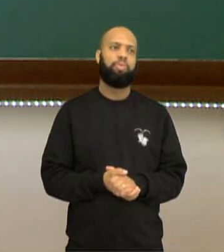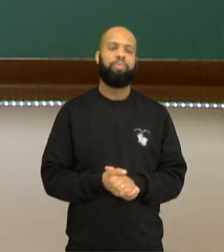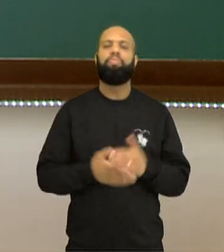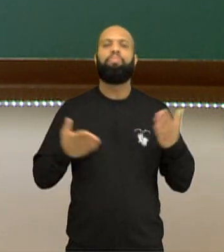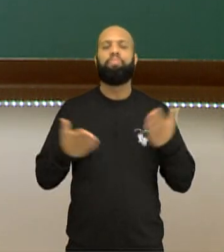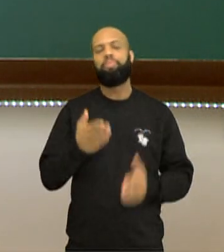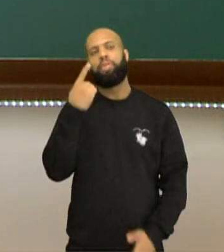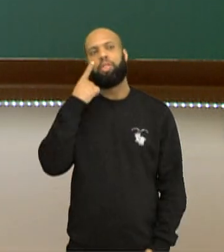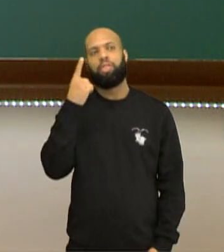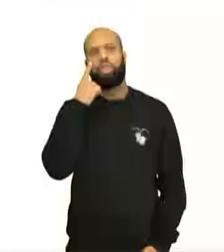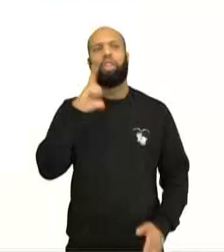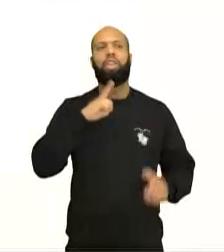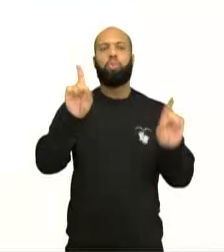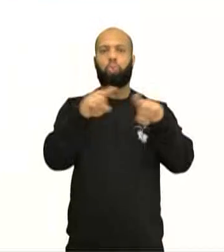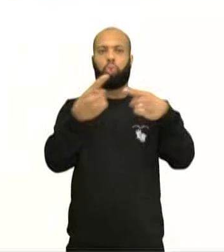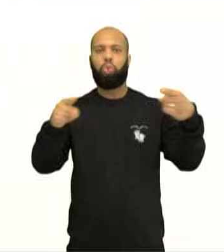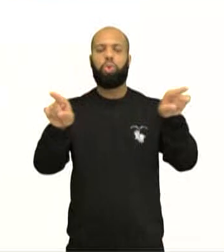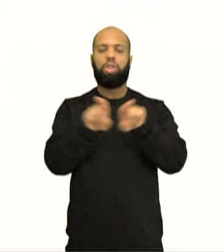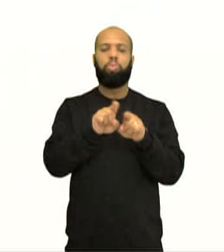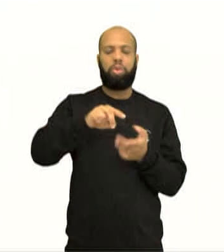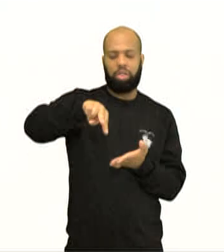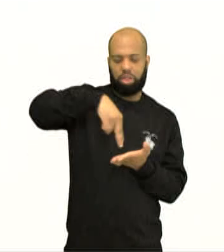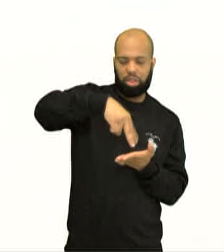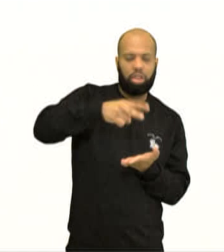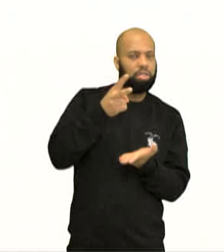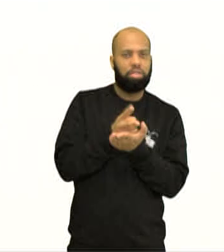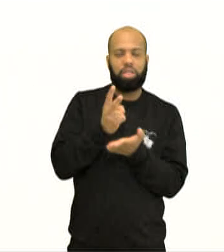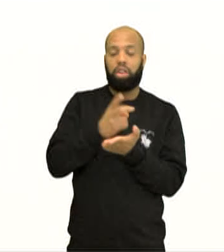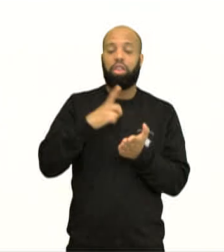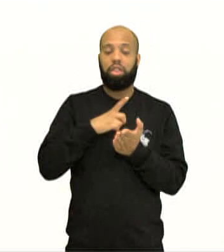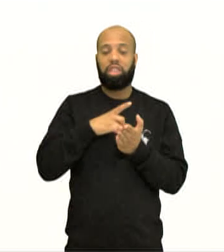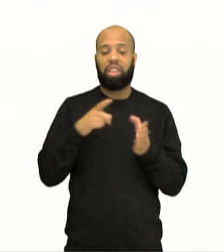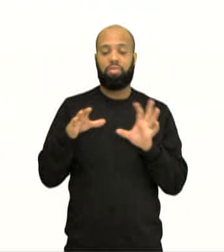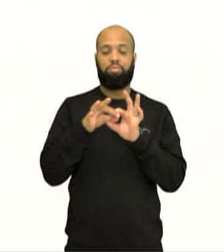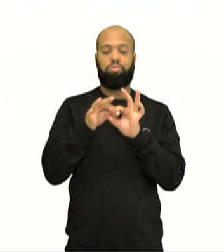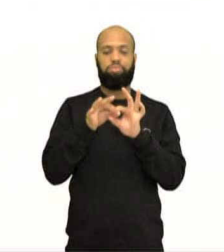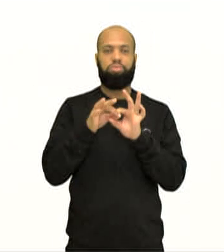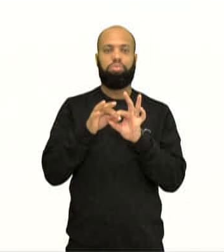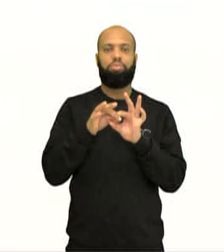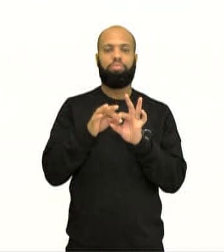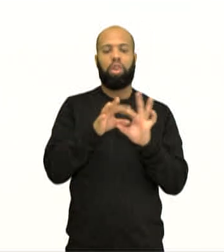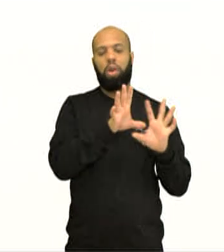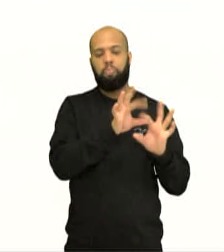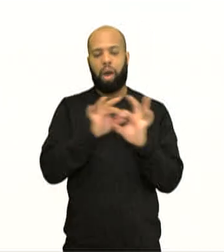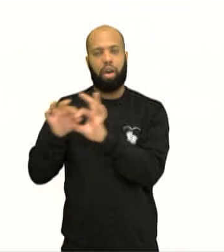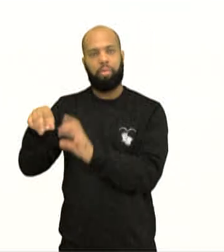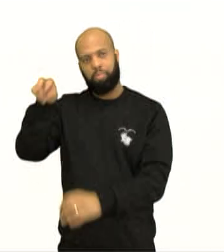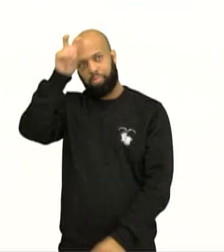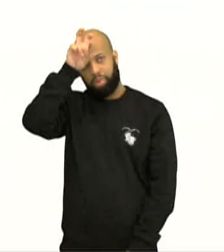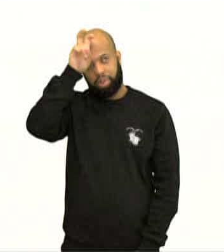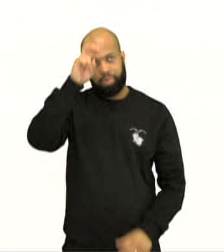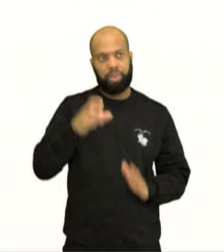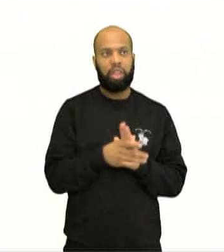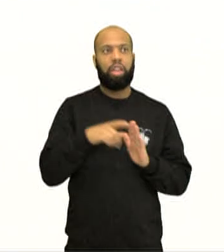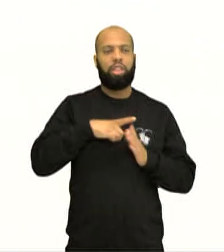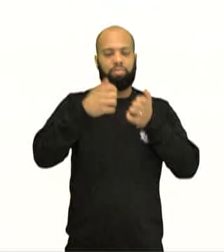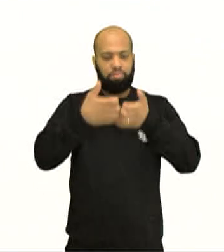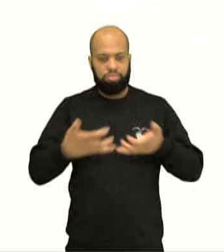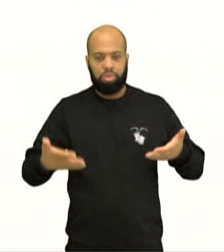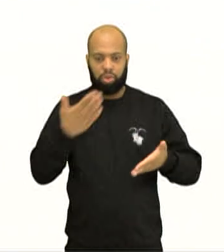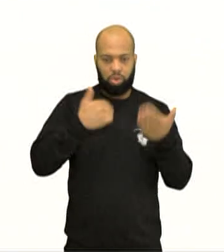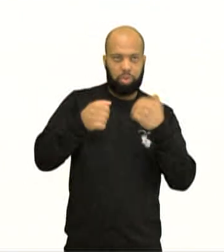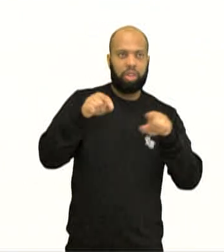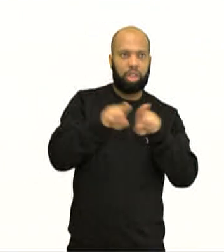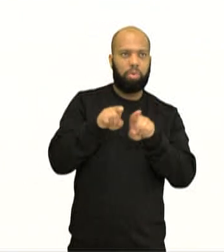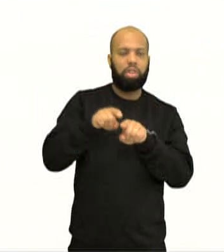Agora, a música e a dança sempre estiveram interligadas dentro do contexto egípcio. Nós temos a questão de banquetes, nós temos a questão de